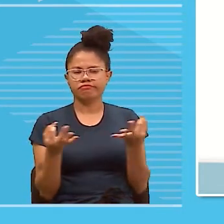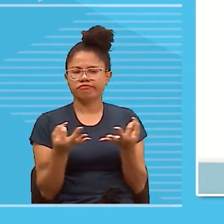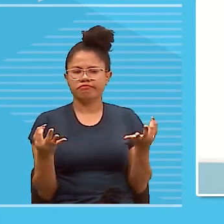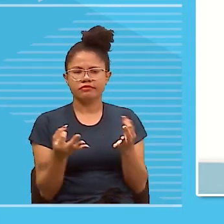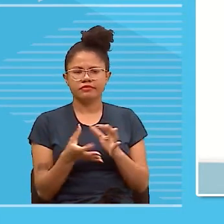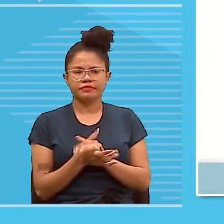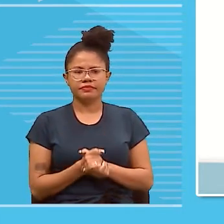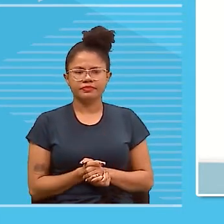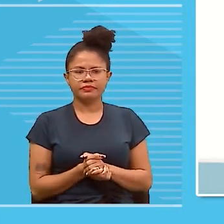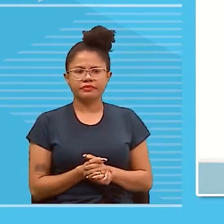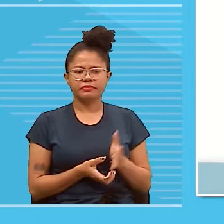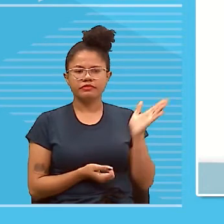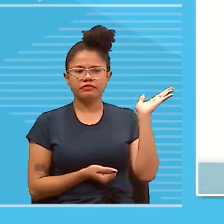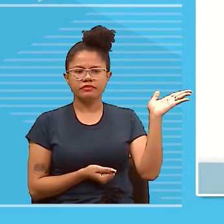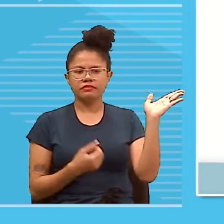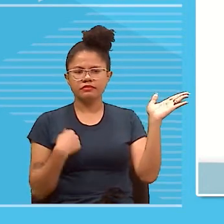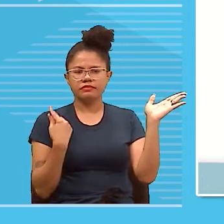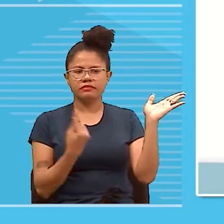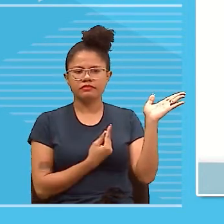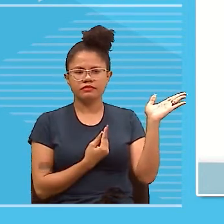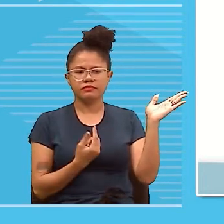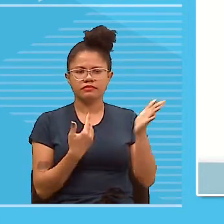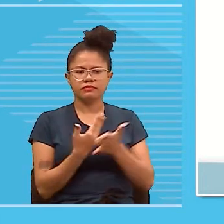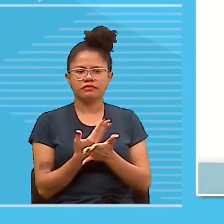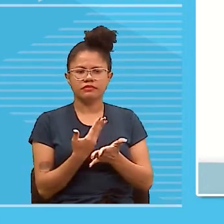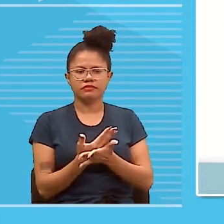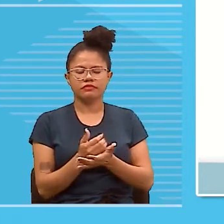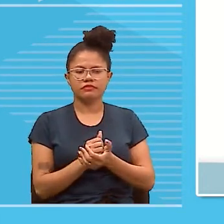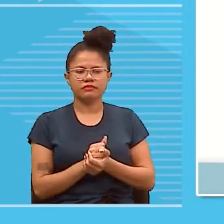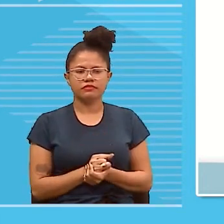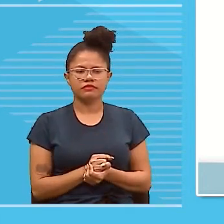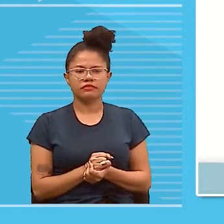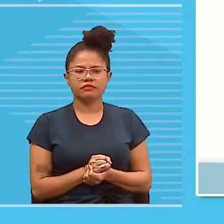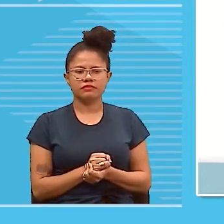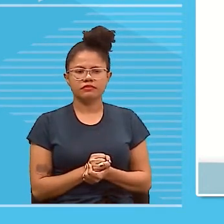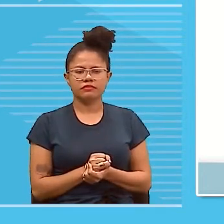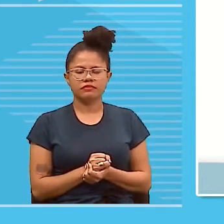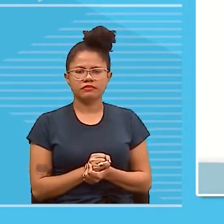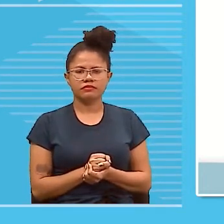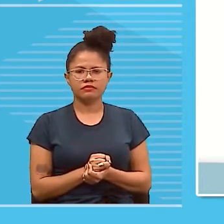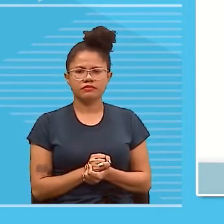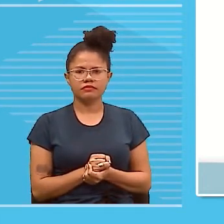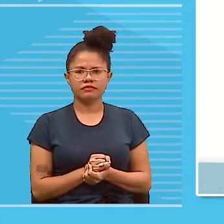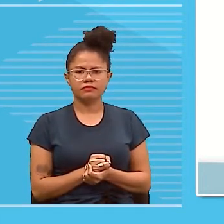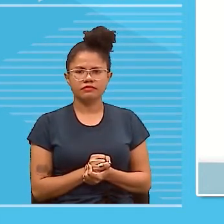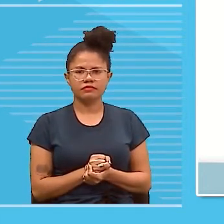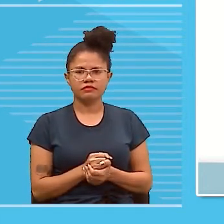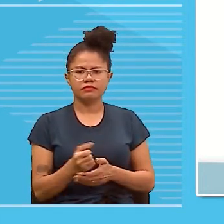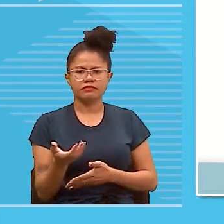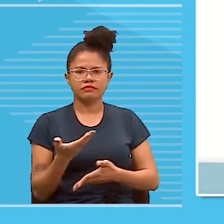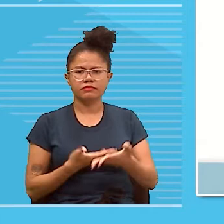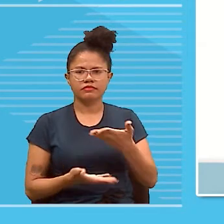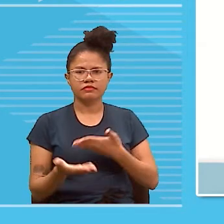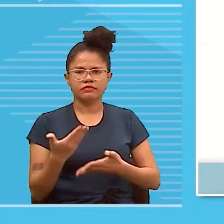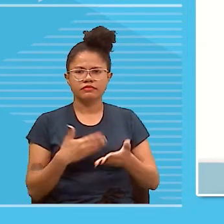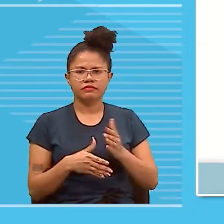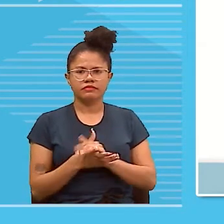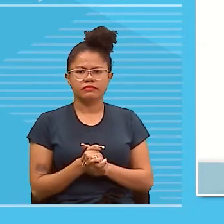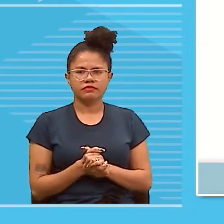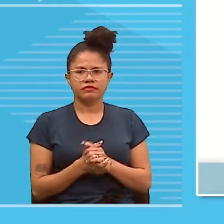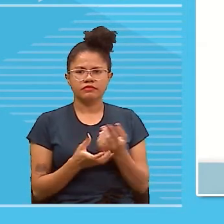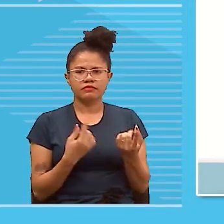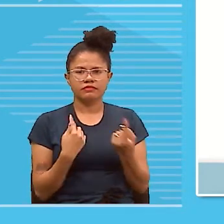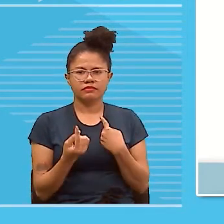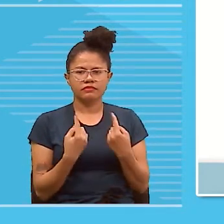aqui para o estudo né das relações Lógico discursivas